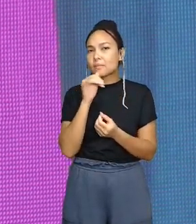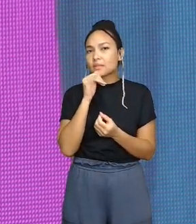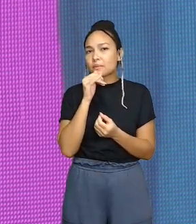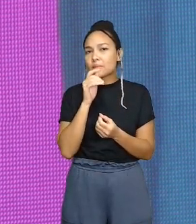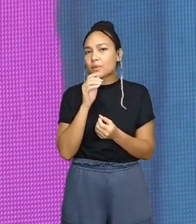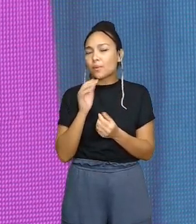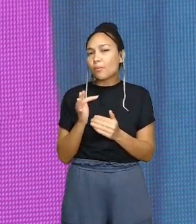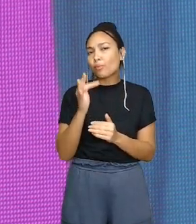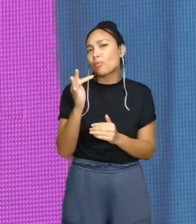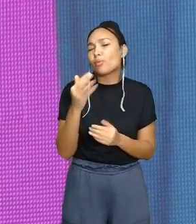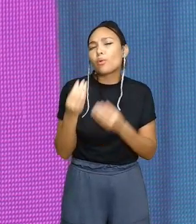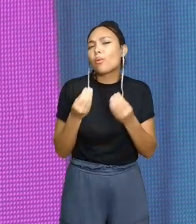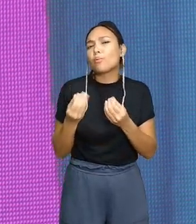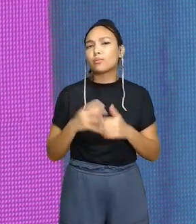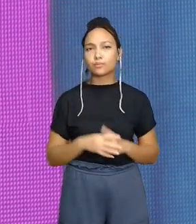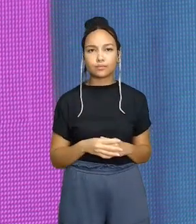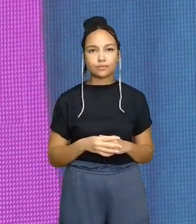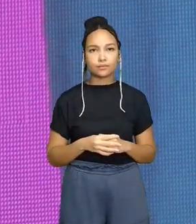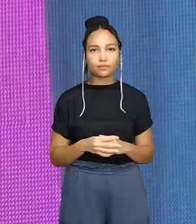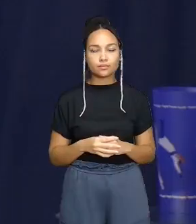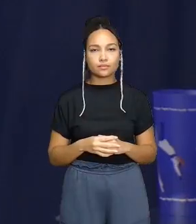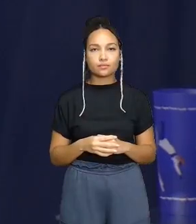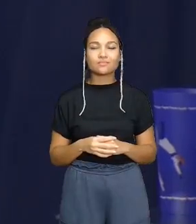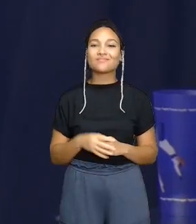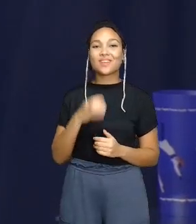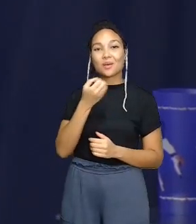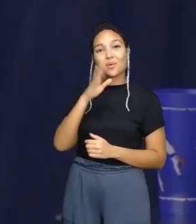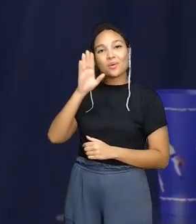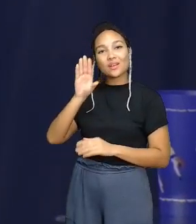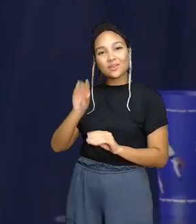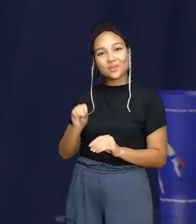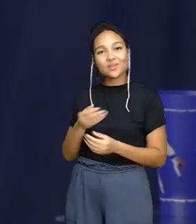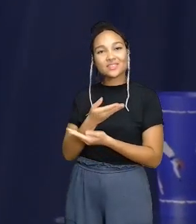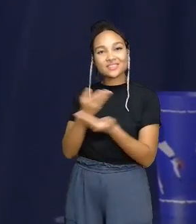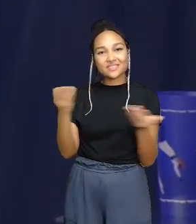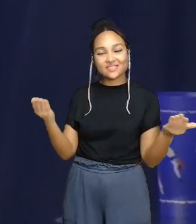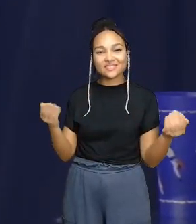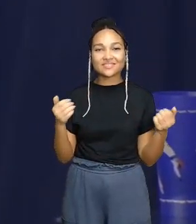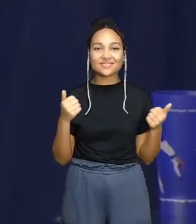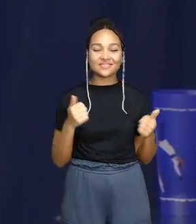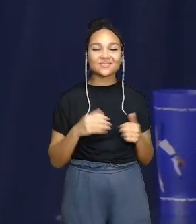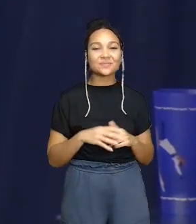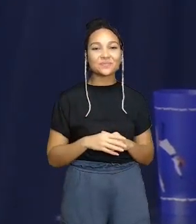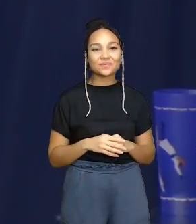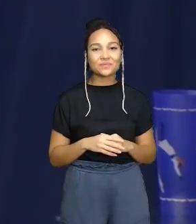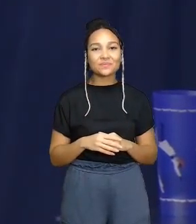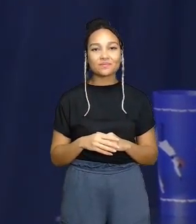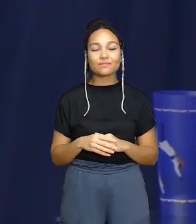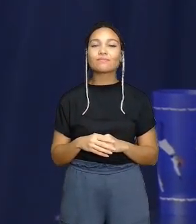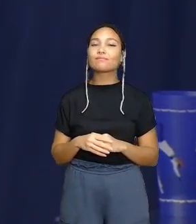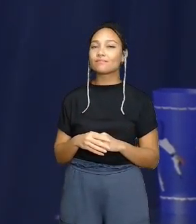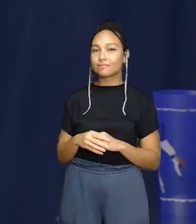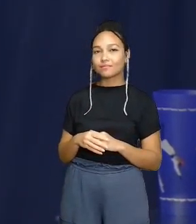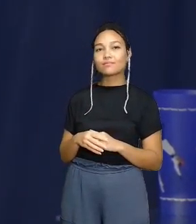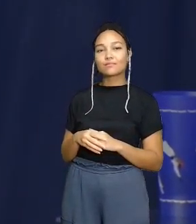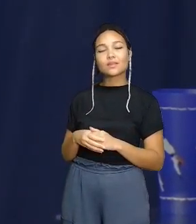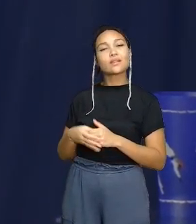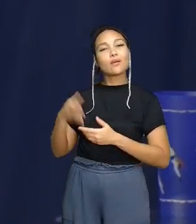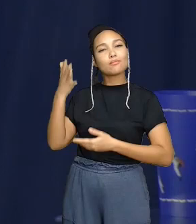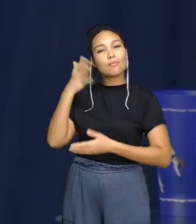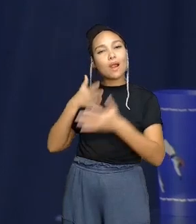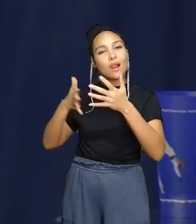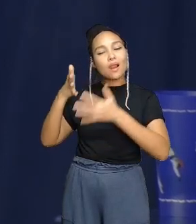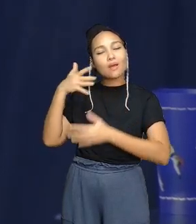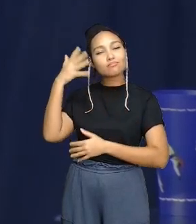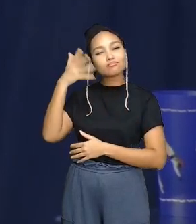isso? Boa noite para todo mundo. Ouvindo aqui, né, Letícia,